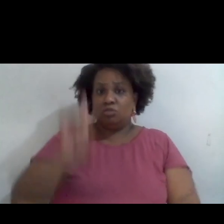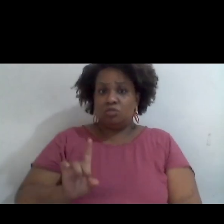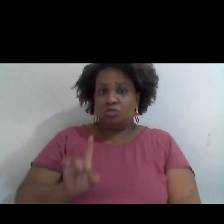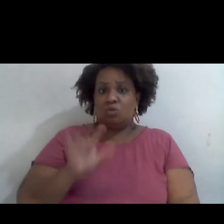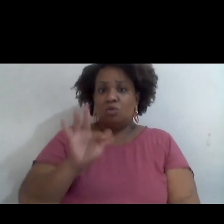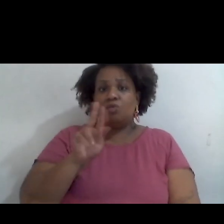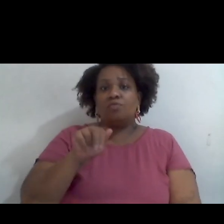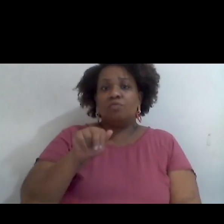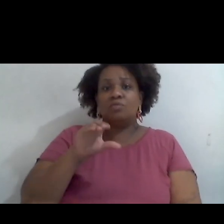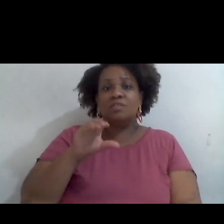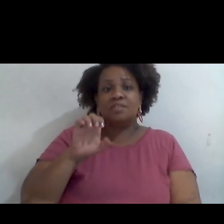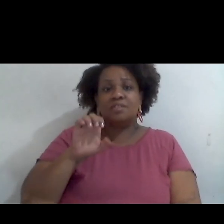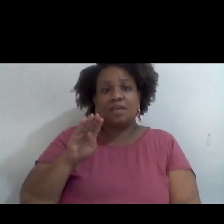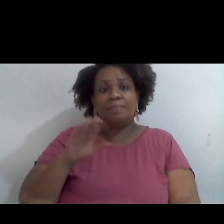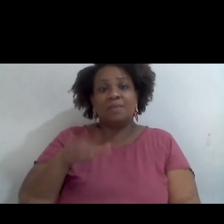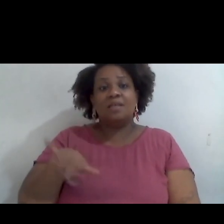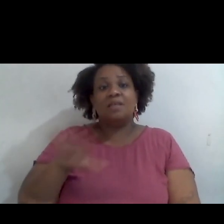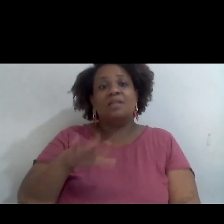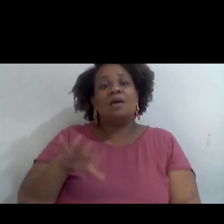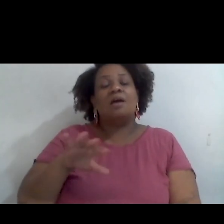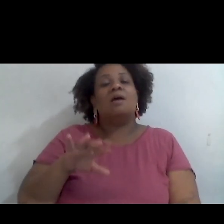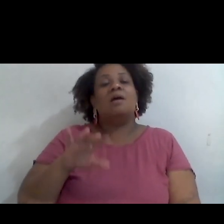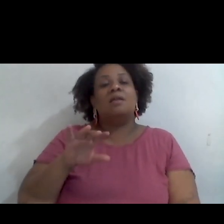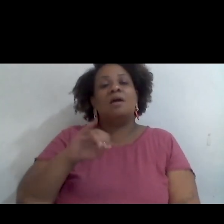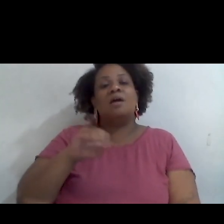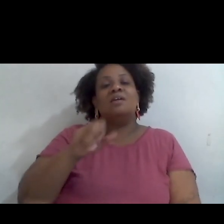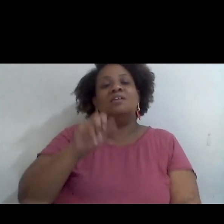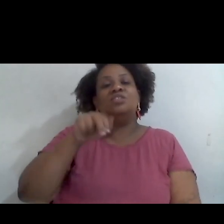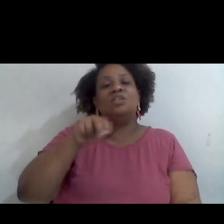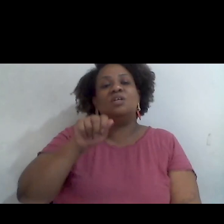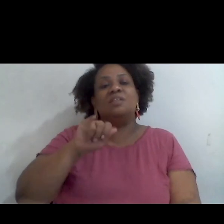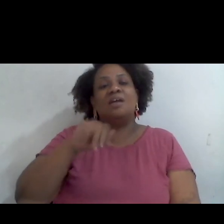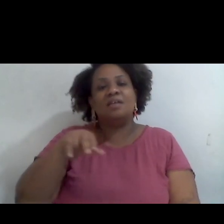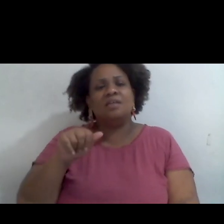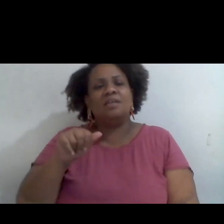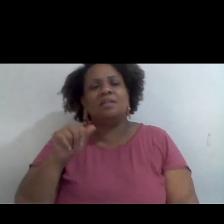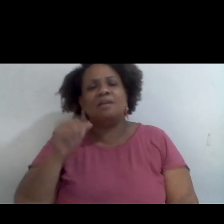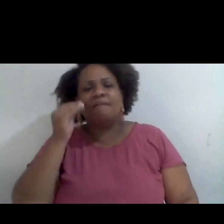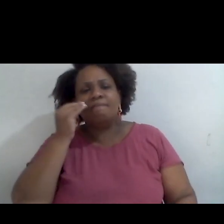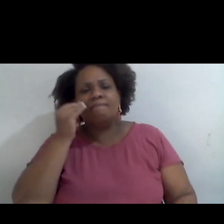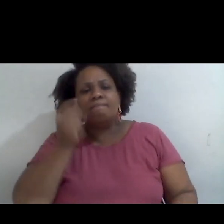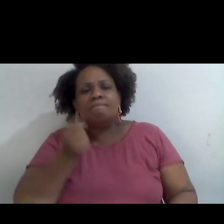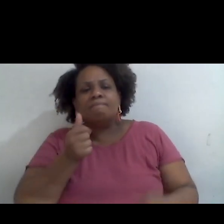dança. Na verdade, na época era Janaína Cavalcante, e aí nós recebemos essa mudança brusca